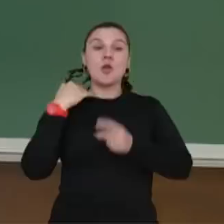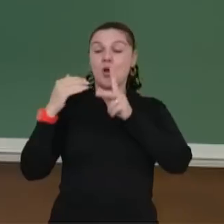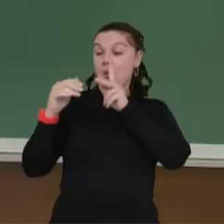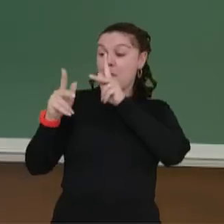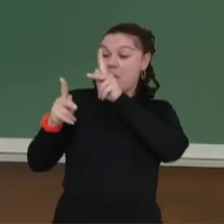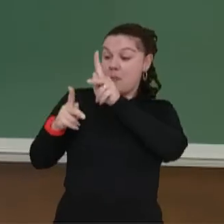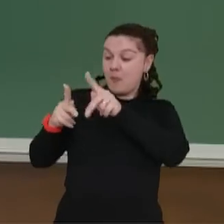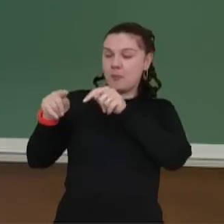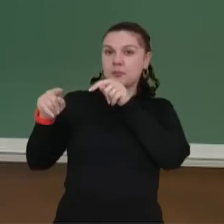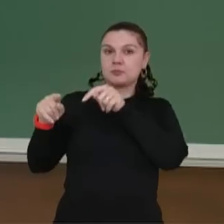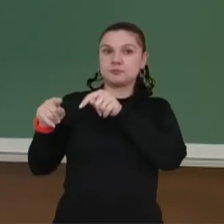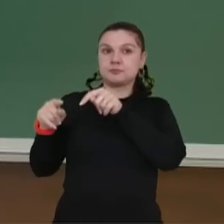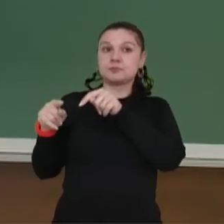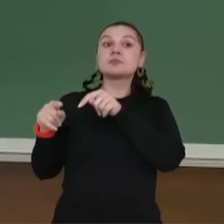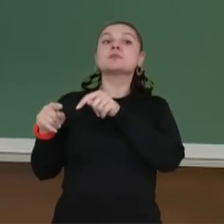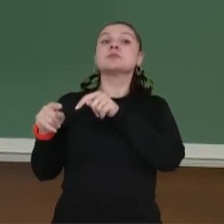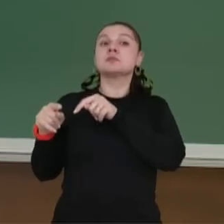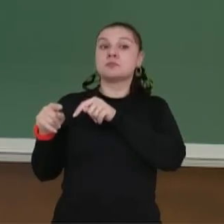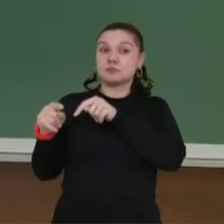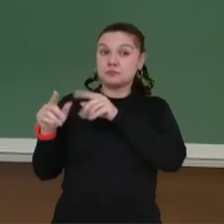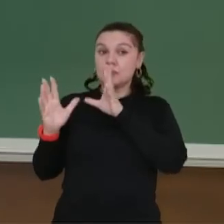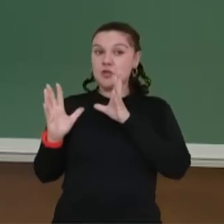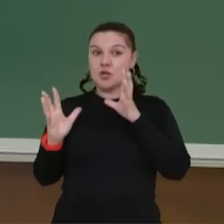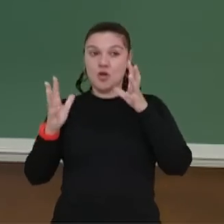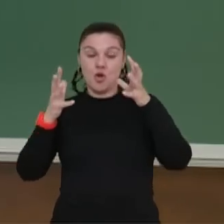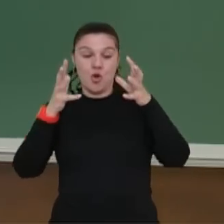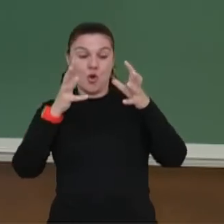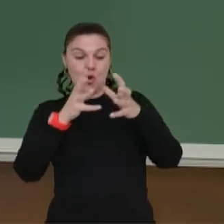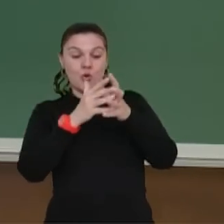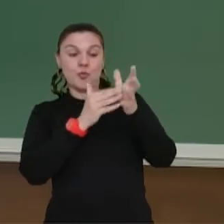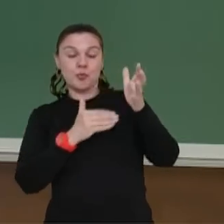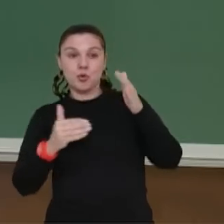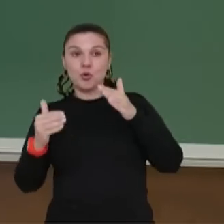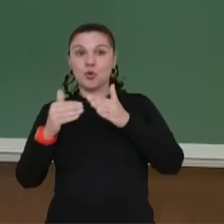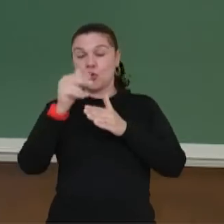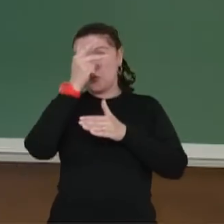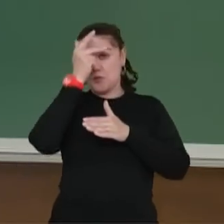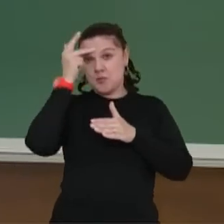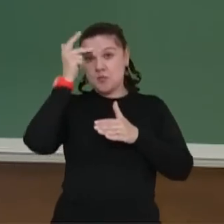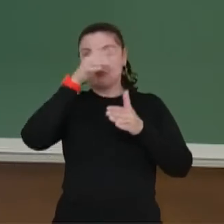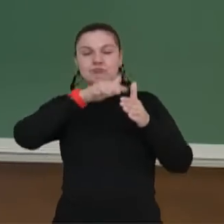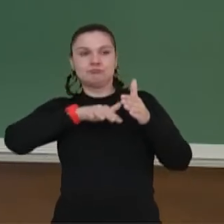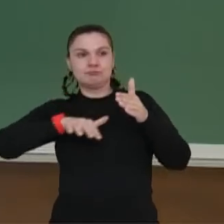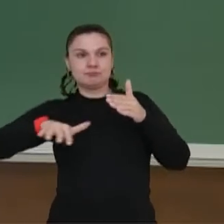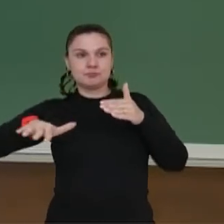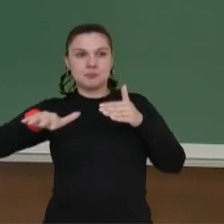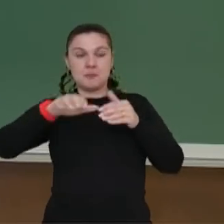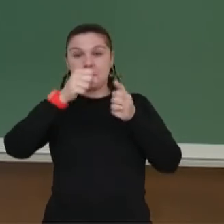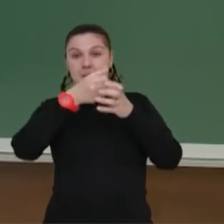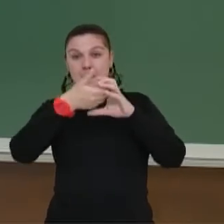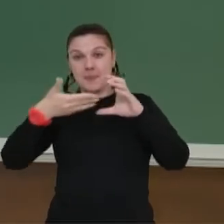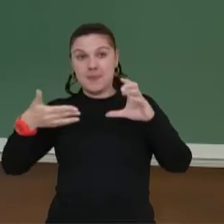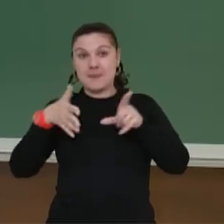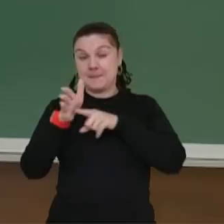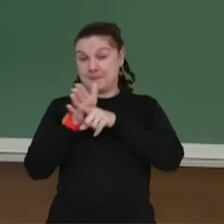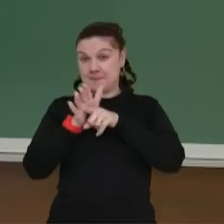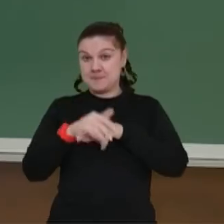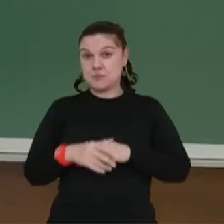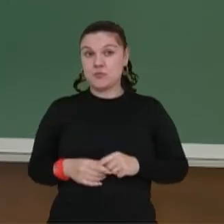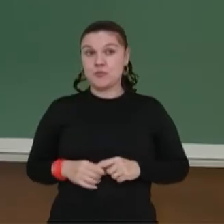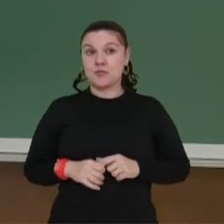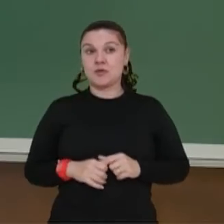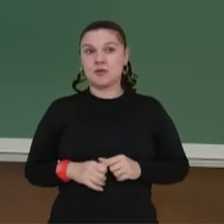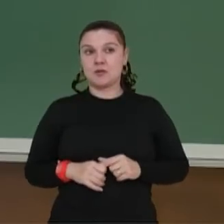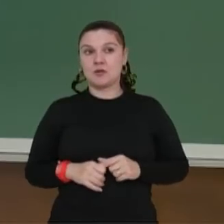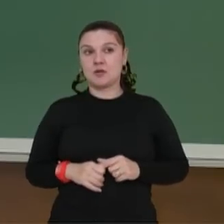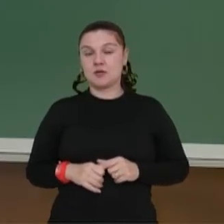quê? População é o conjunto dos indivíduos que contém a característica que eu estou pesquisando.